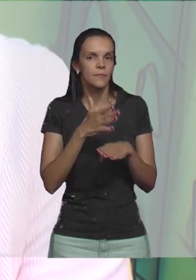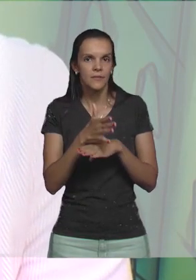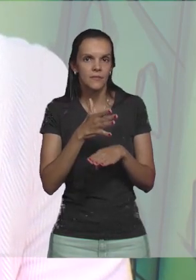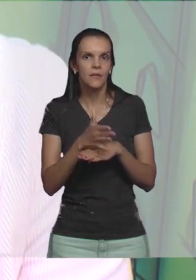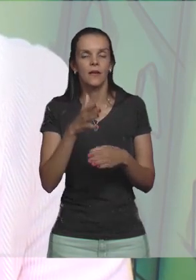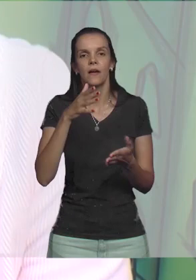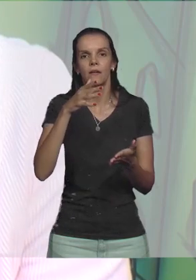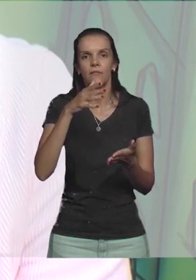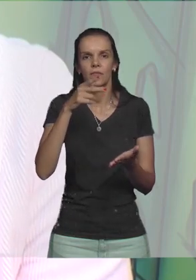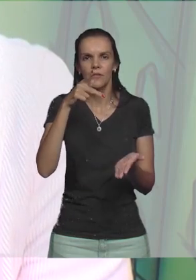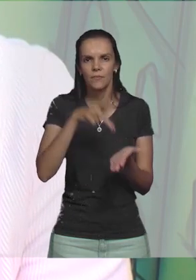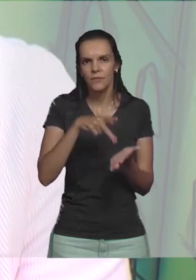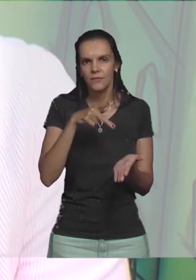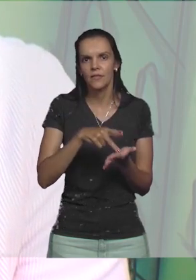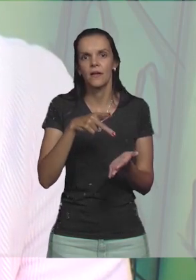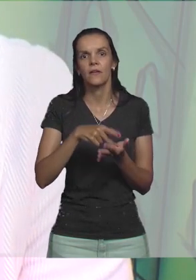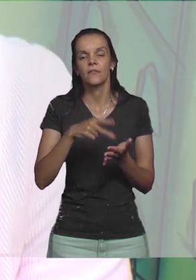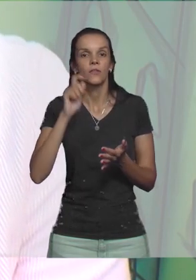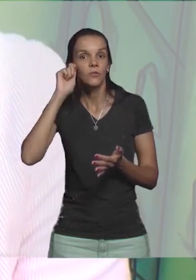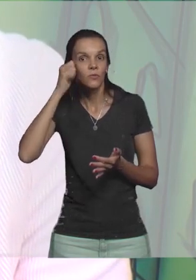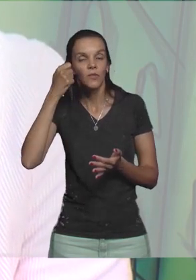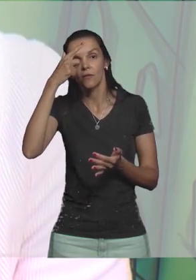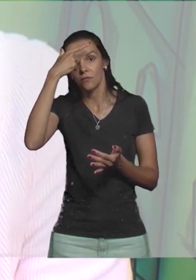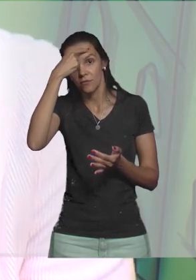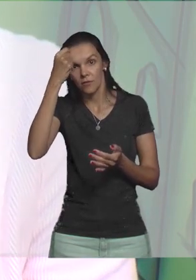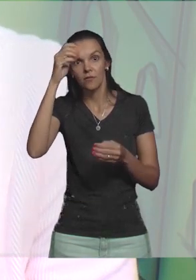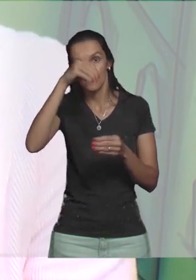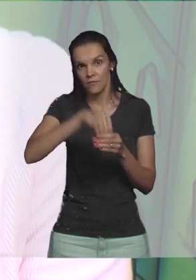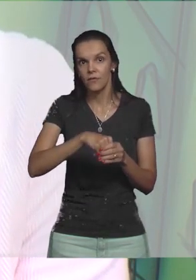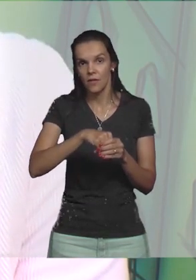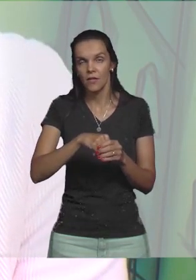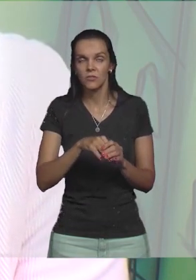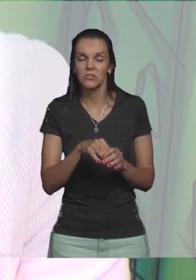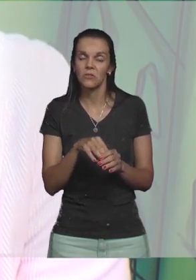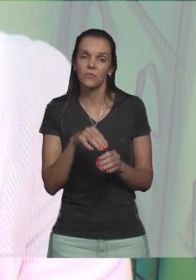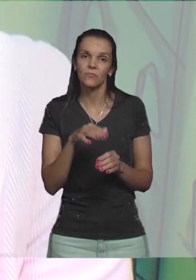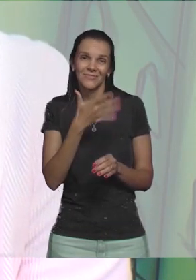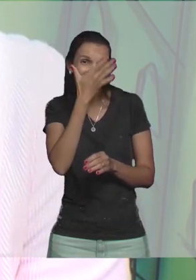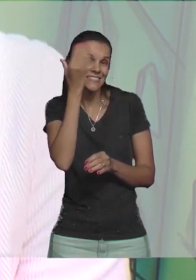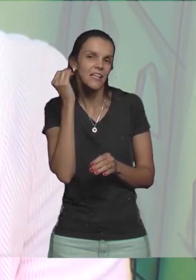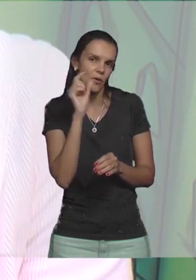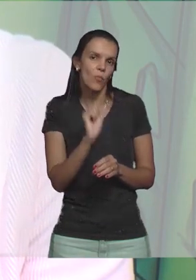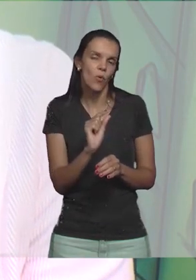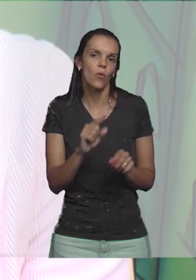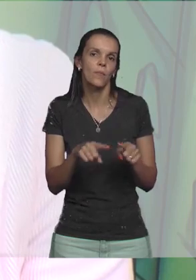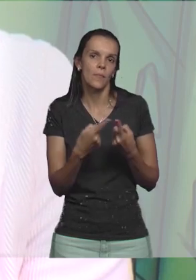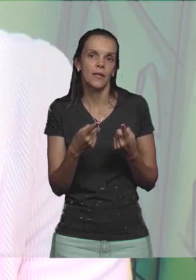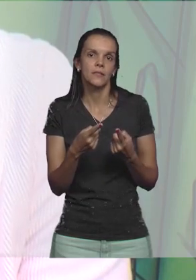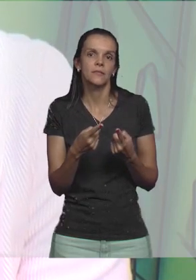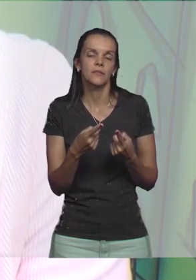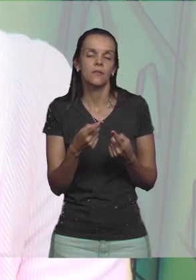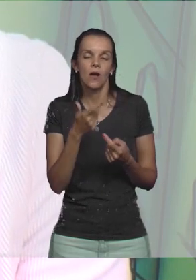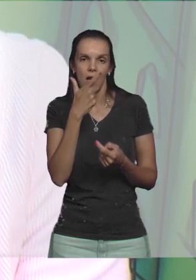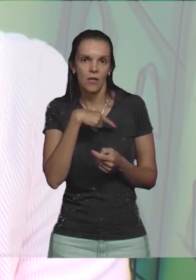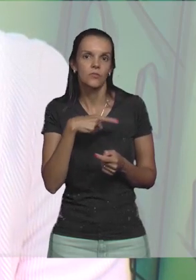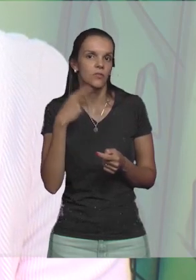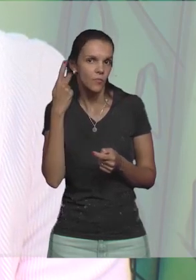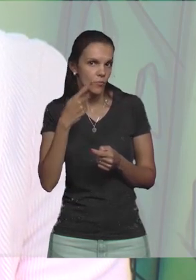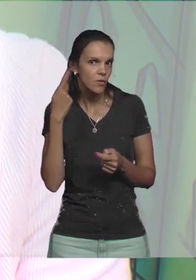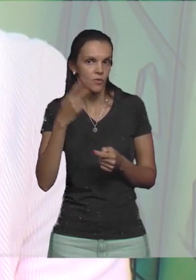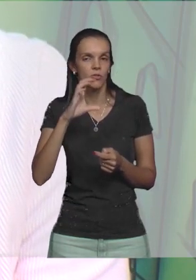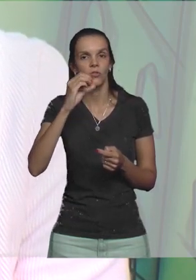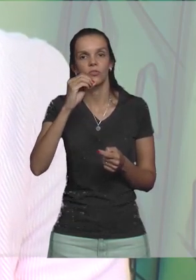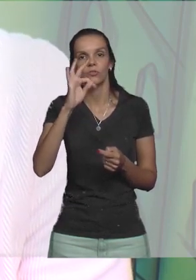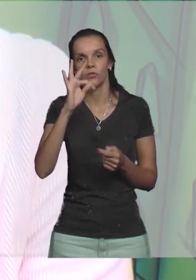disso nas suas letras de música, nas suas canções e tal. Isso fica um pouco esquecido. Mas eu acredito a política de cotas como um